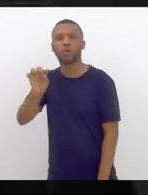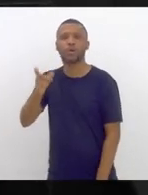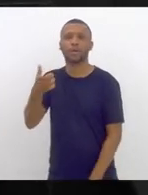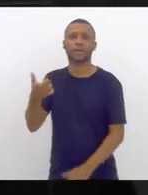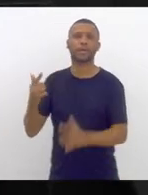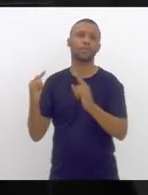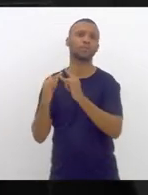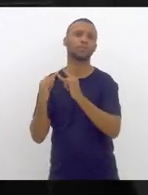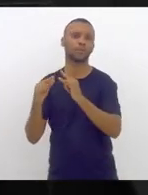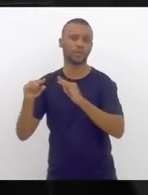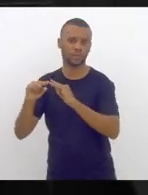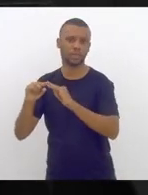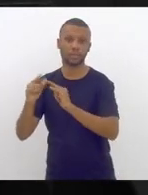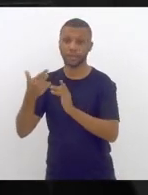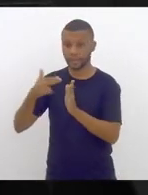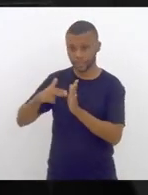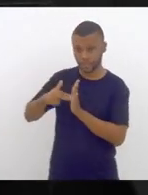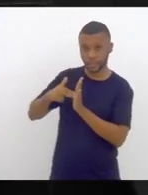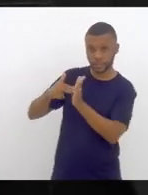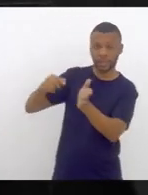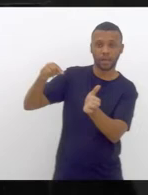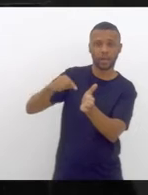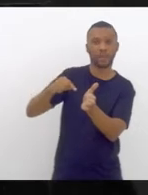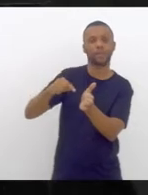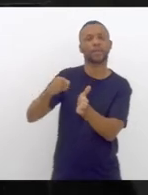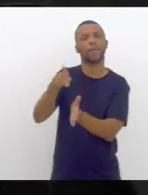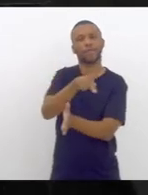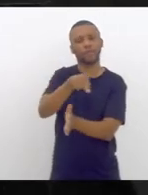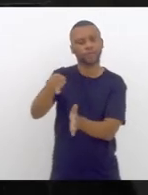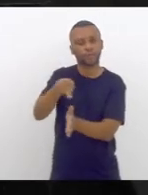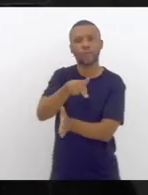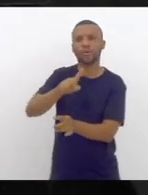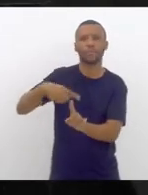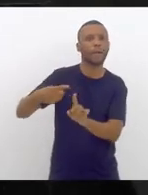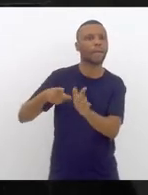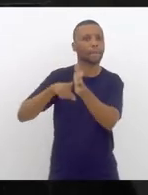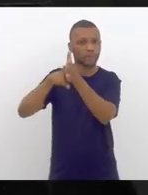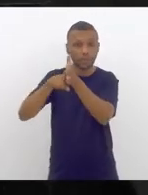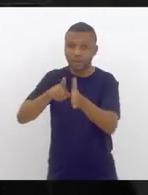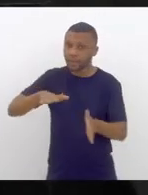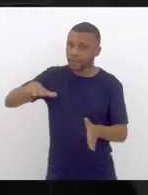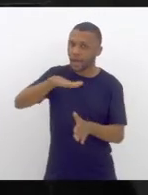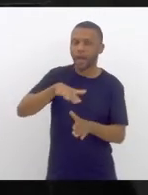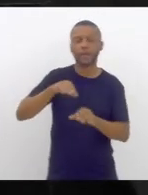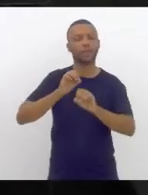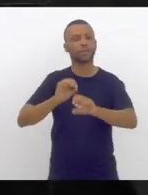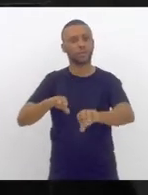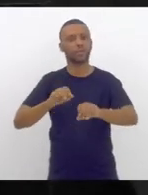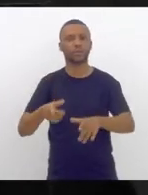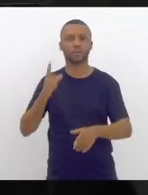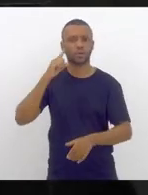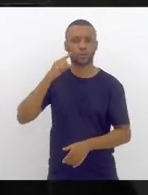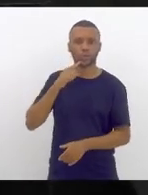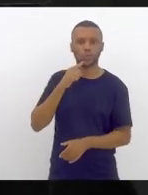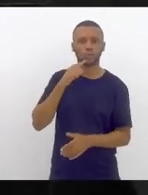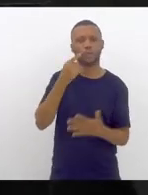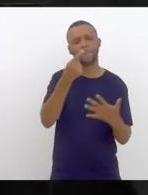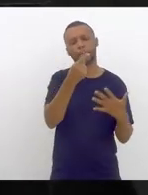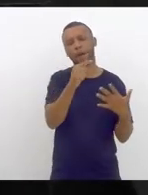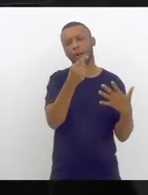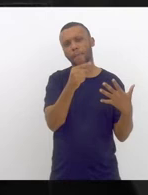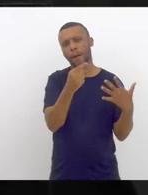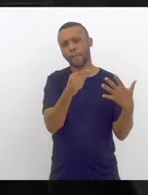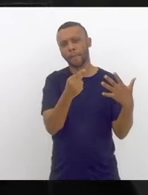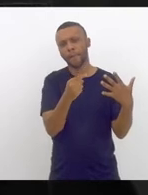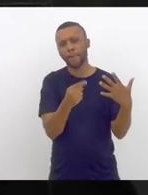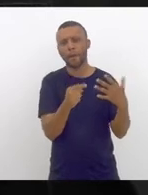surdos e nesta carta professores e professoras pesquisadores e pesquisadoras do campo da Educação de surdos enumeram com